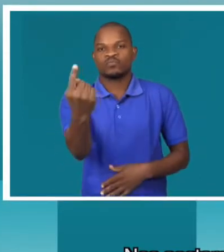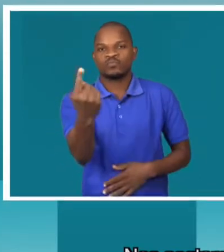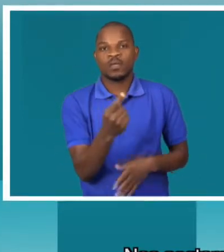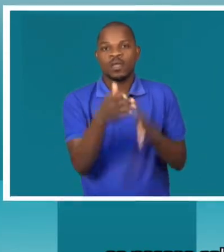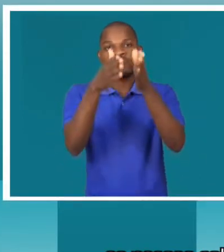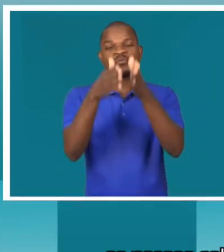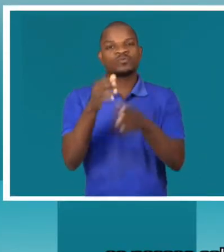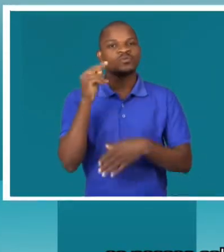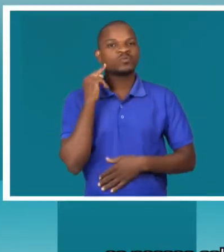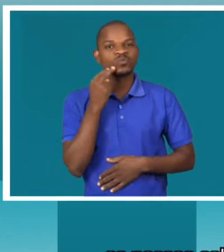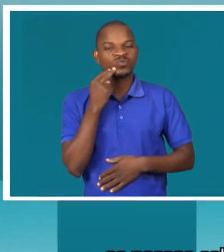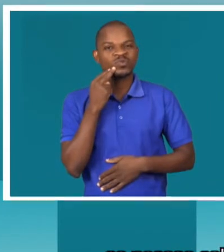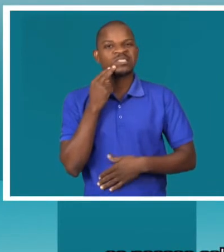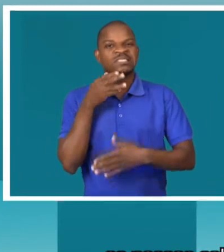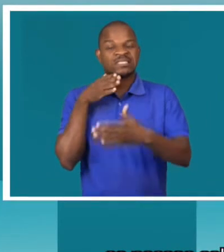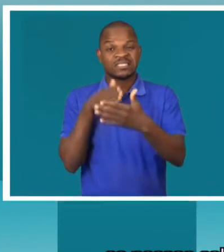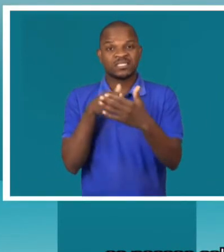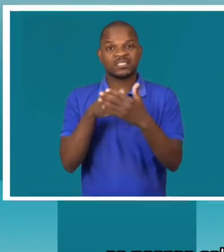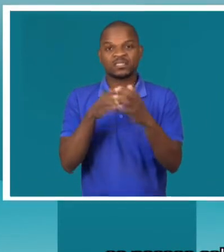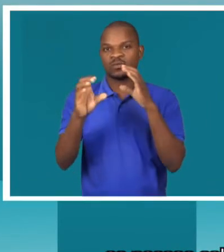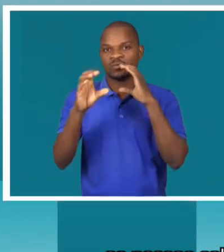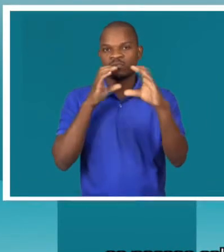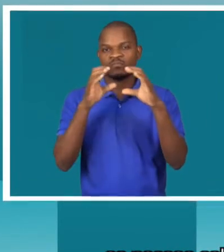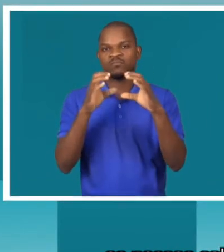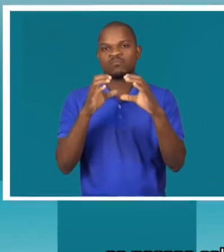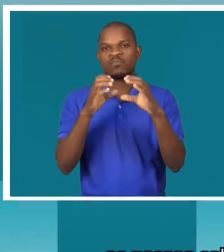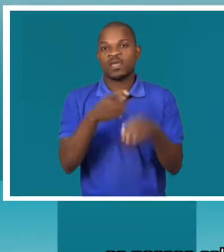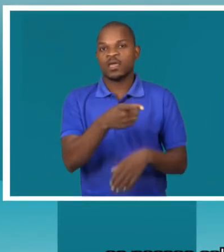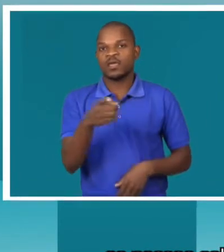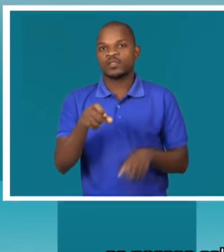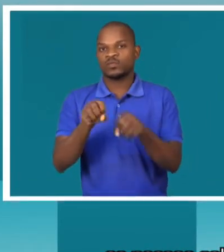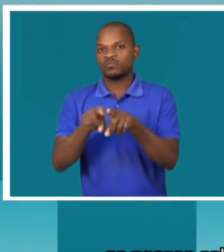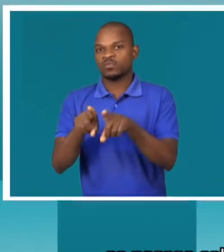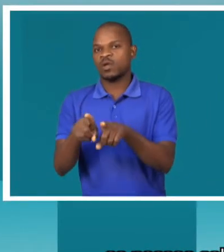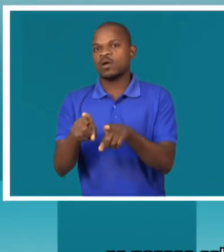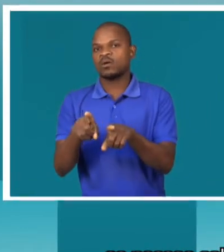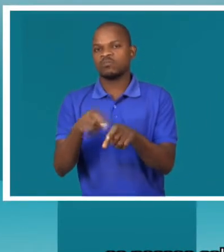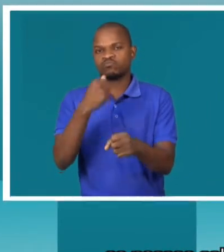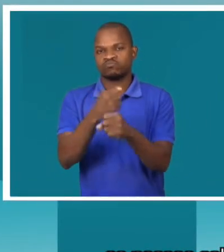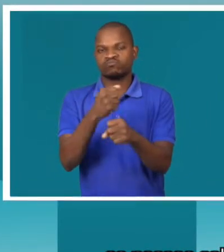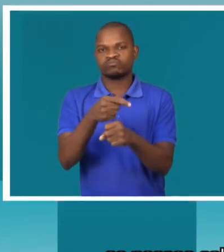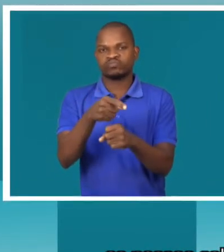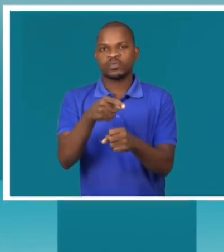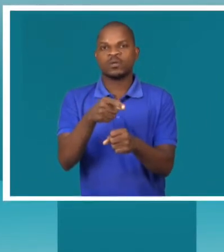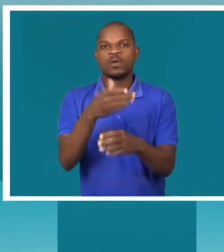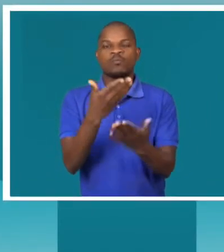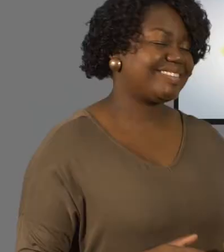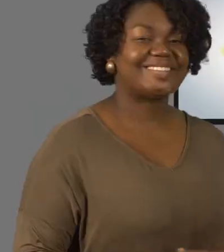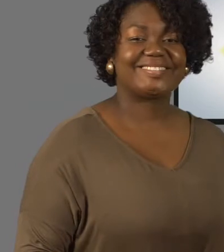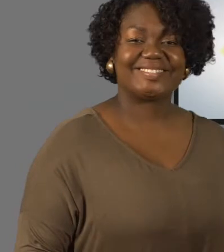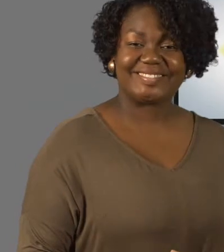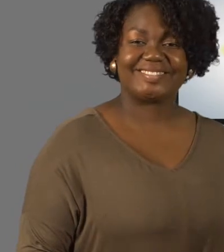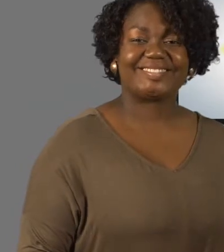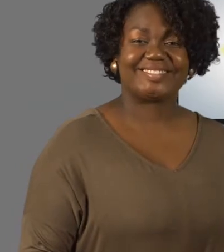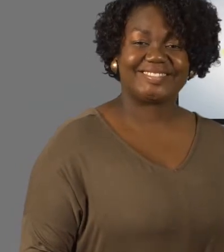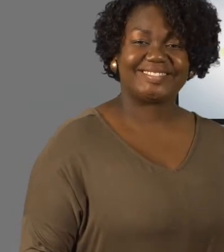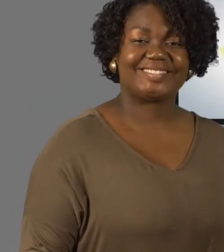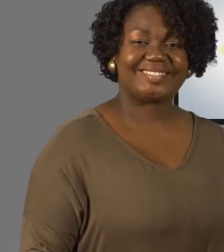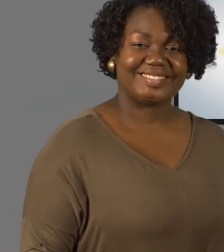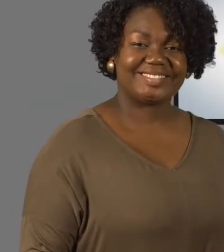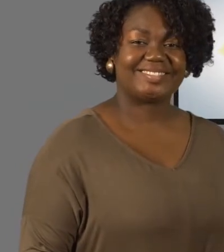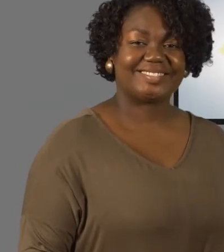comunicação, esses nossos colegas que estão nessas direções, que se beneficiam desta capacidade, então eles vão auxiliar. Com estas peças,